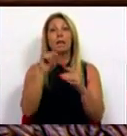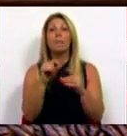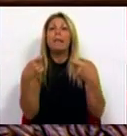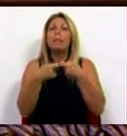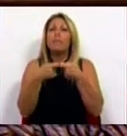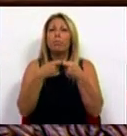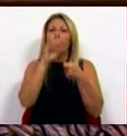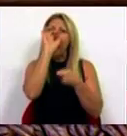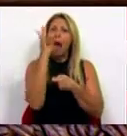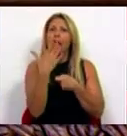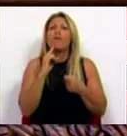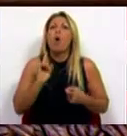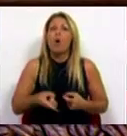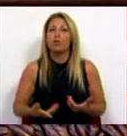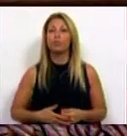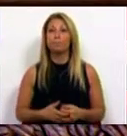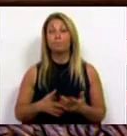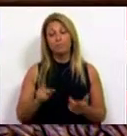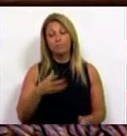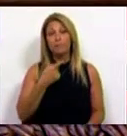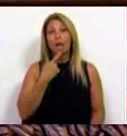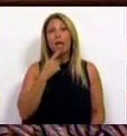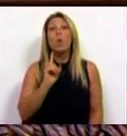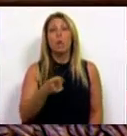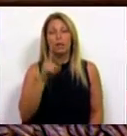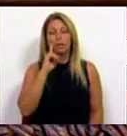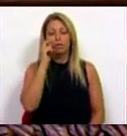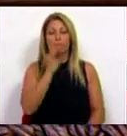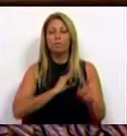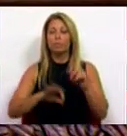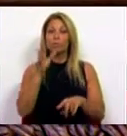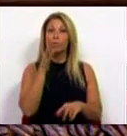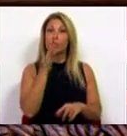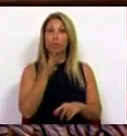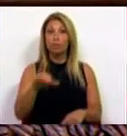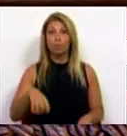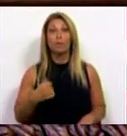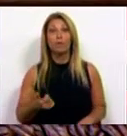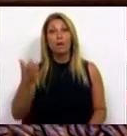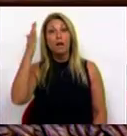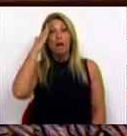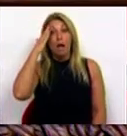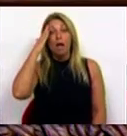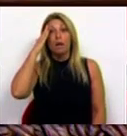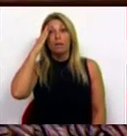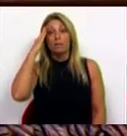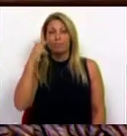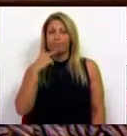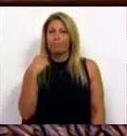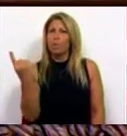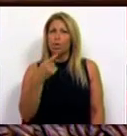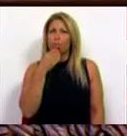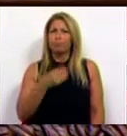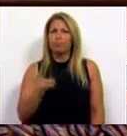floresta. Significa isto, senhoras e senhores deputados, que os Verdes consideram que não devemos